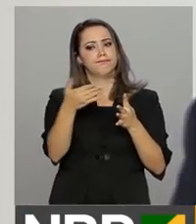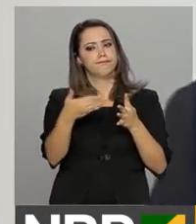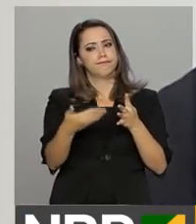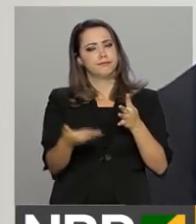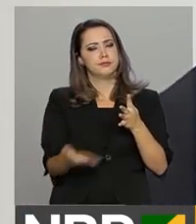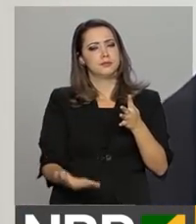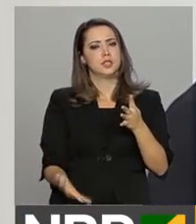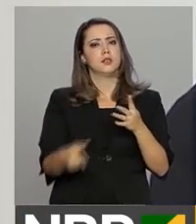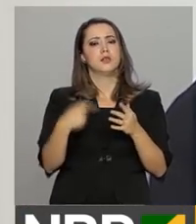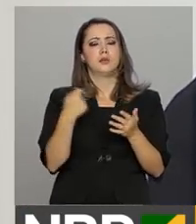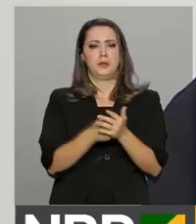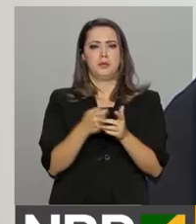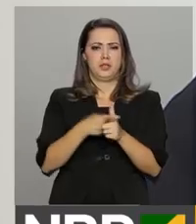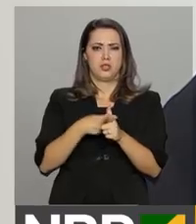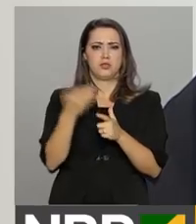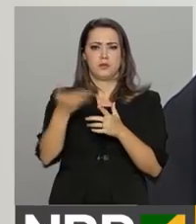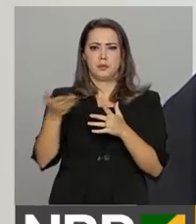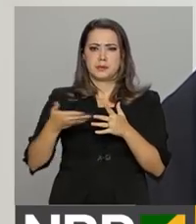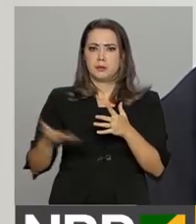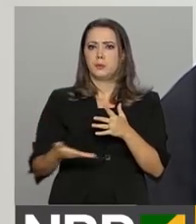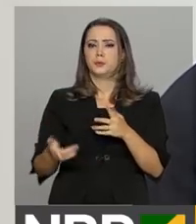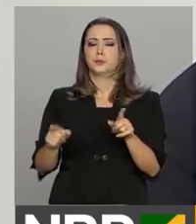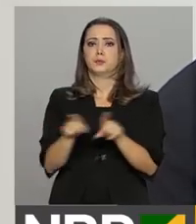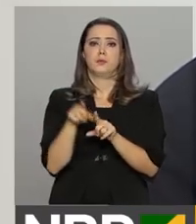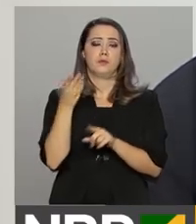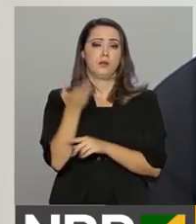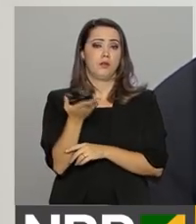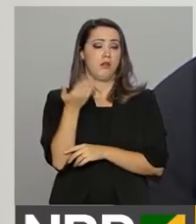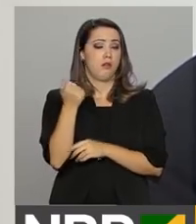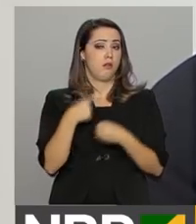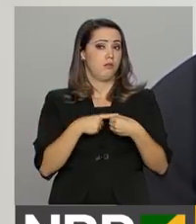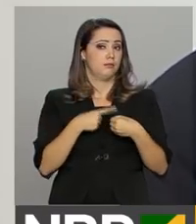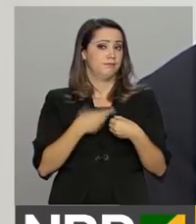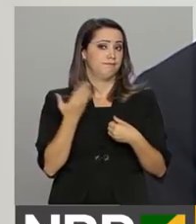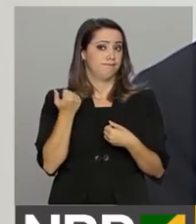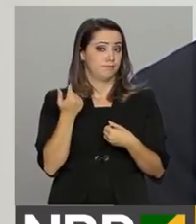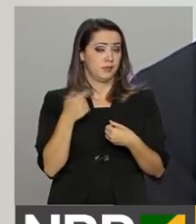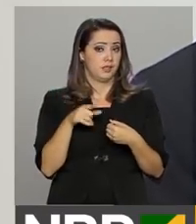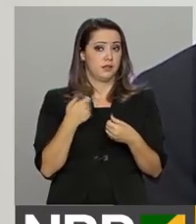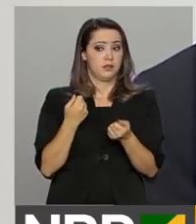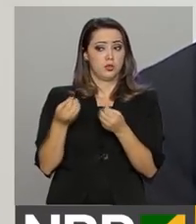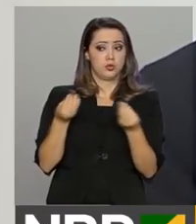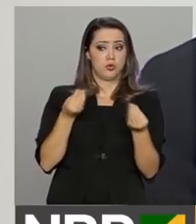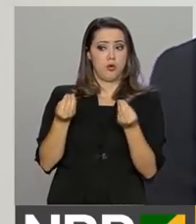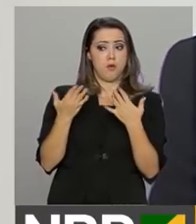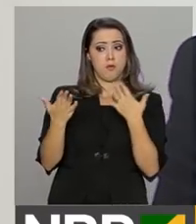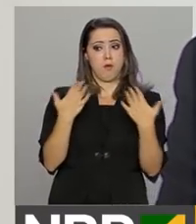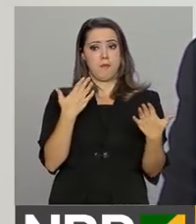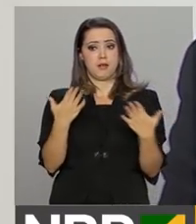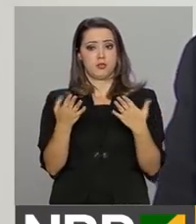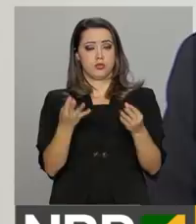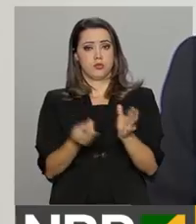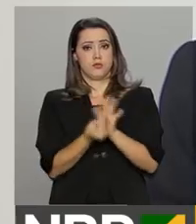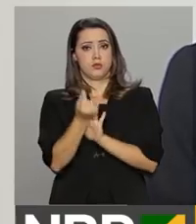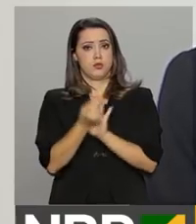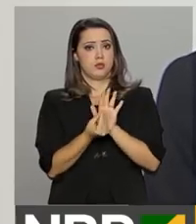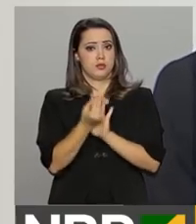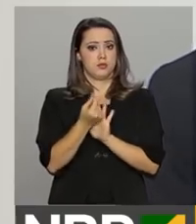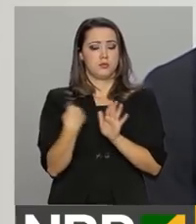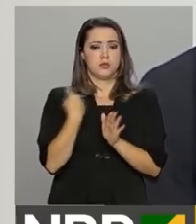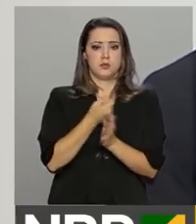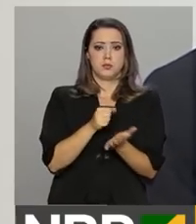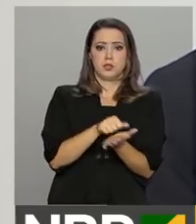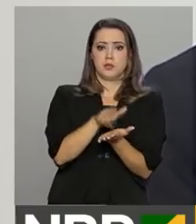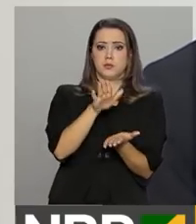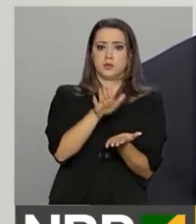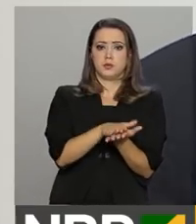quando quando os municípios não conseguiram fechar o seu balanço nós pegamos a multa